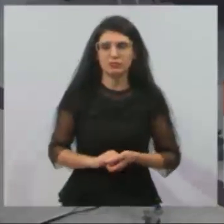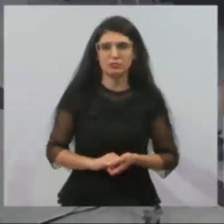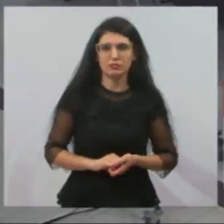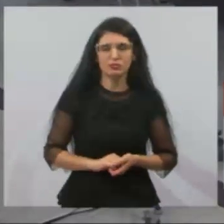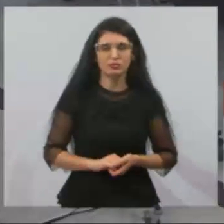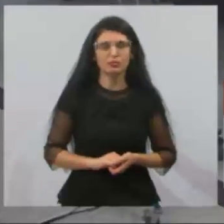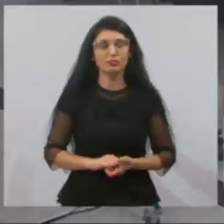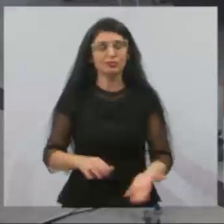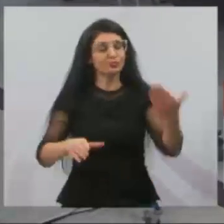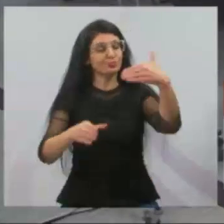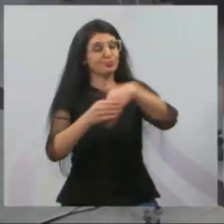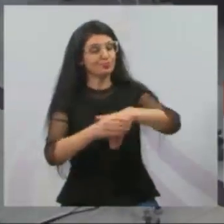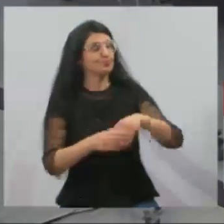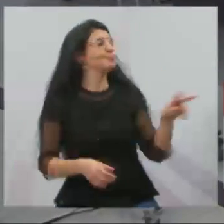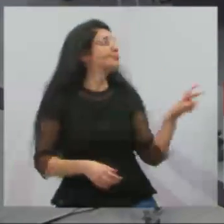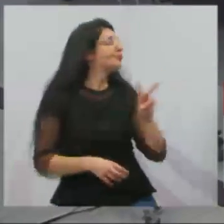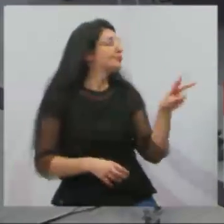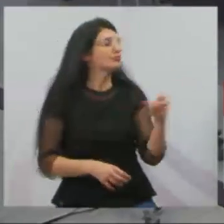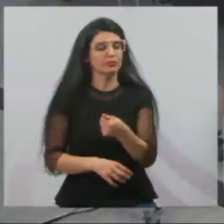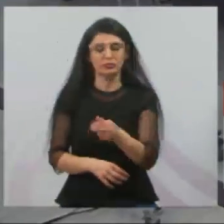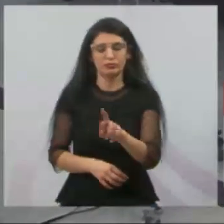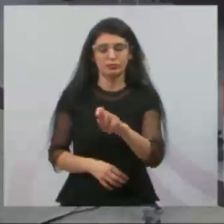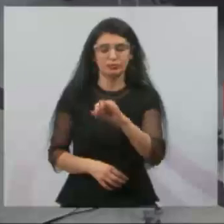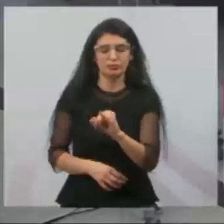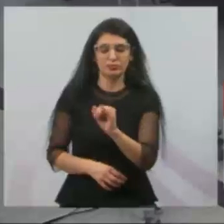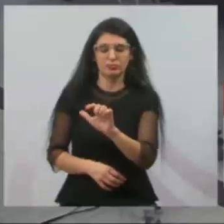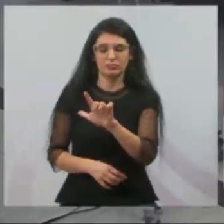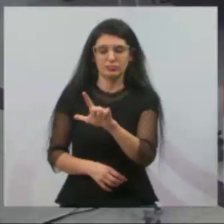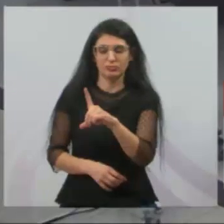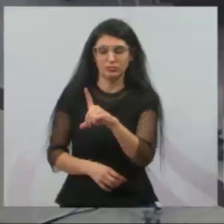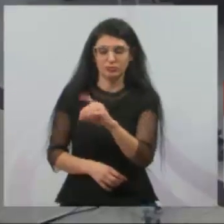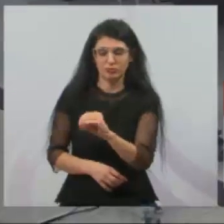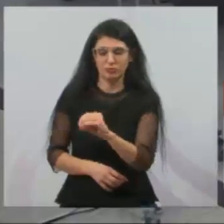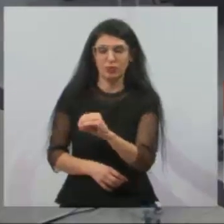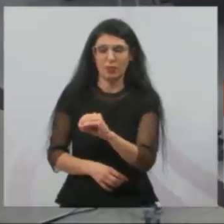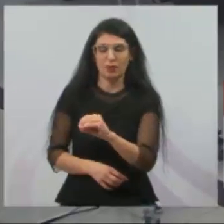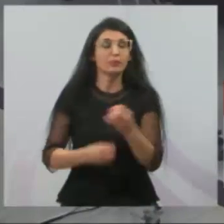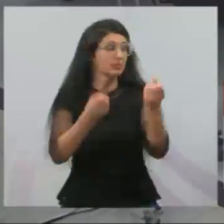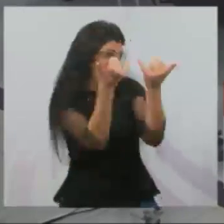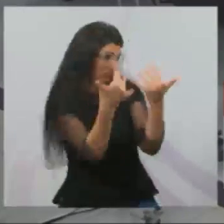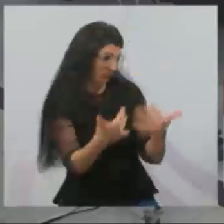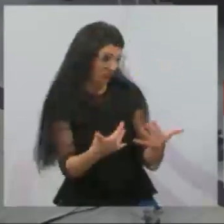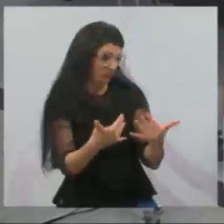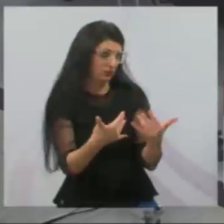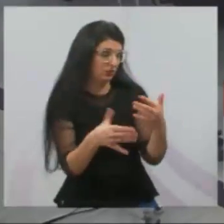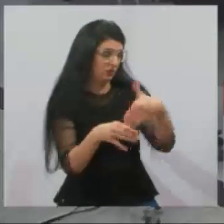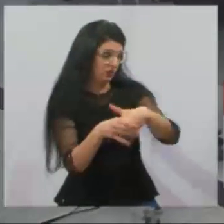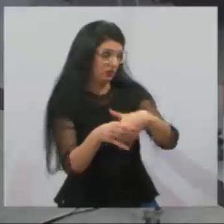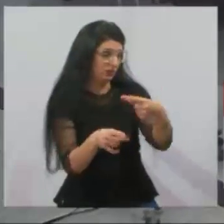Como vota o vereador Arildo Batista? Só justificando meu voto.